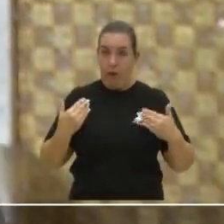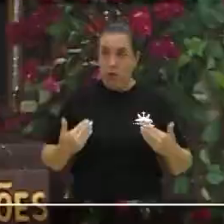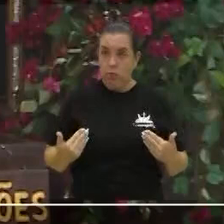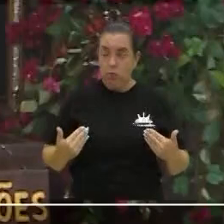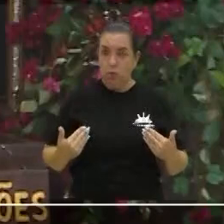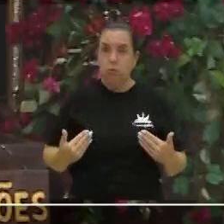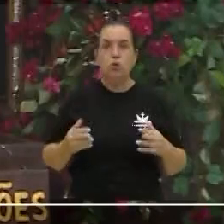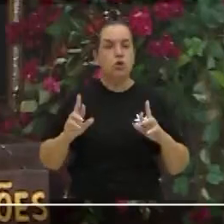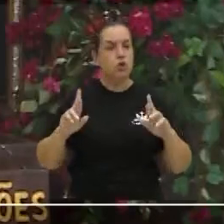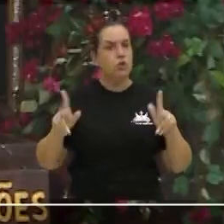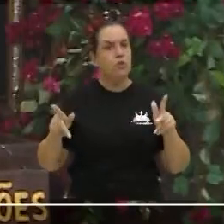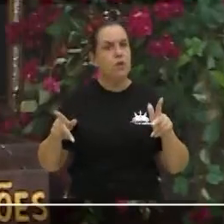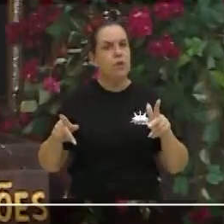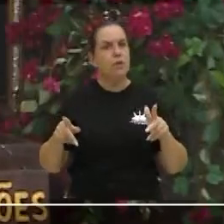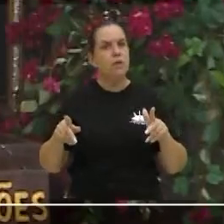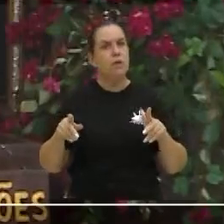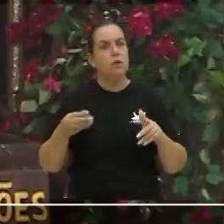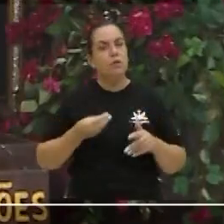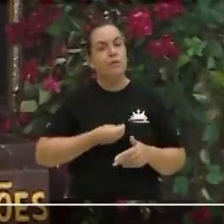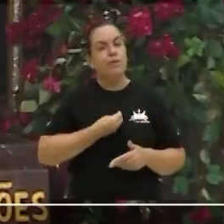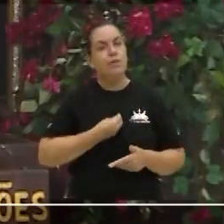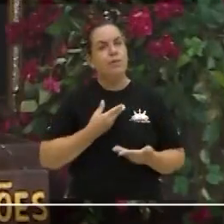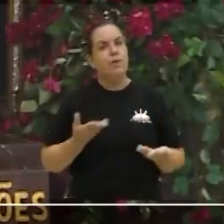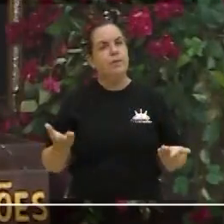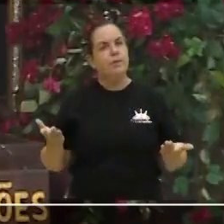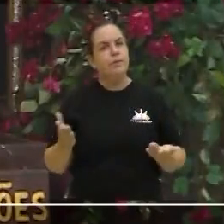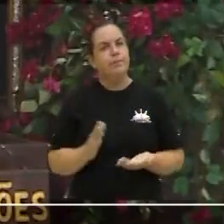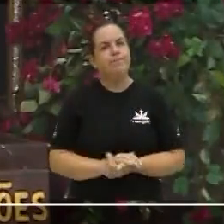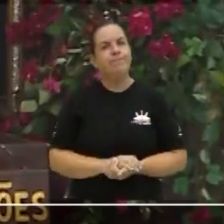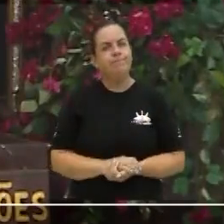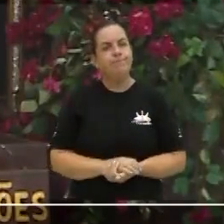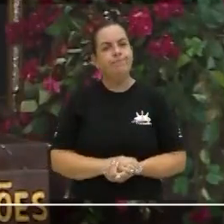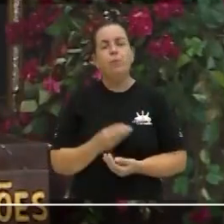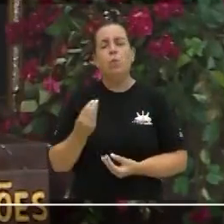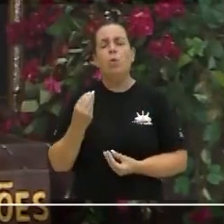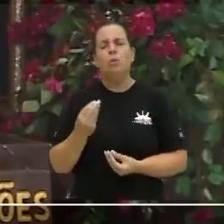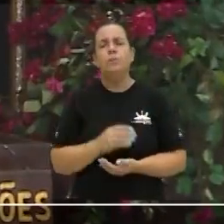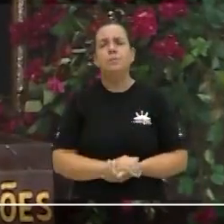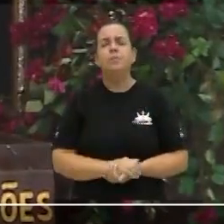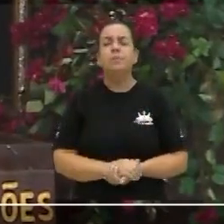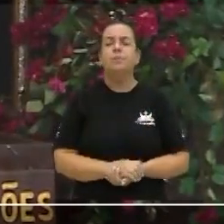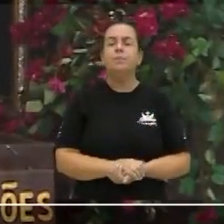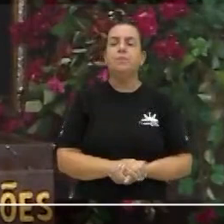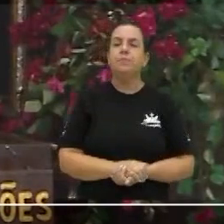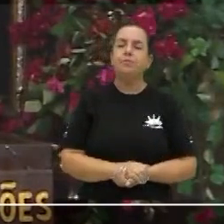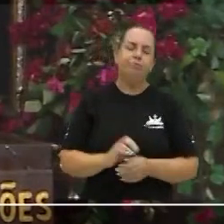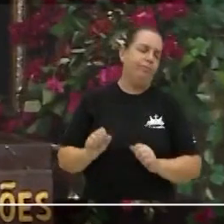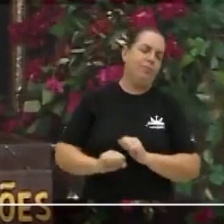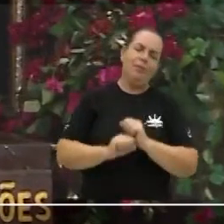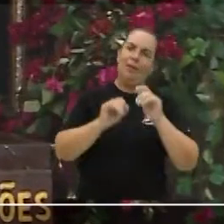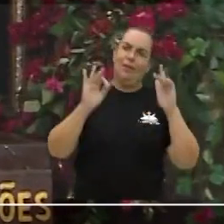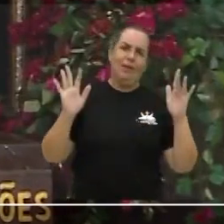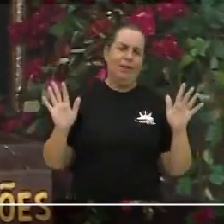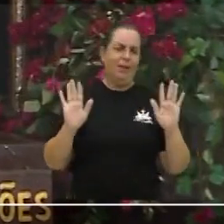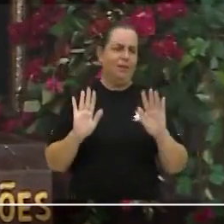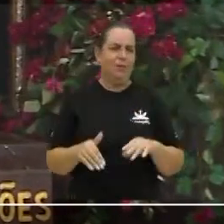um tanto diferente do que vivemos. De que forma? É bem claro.